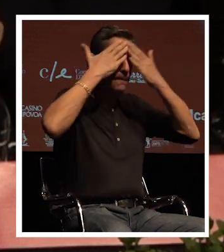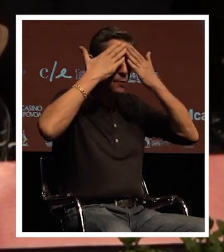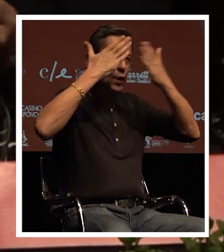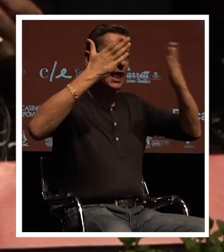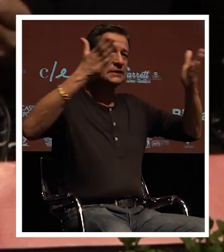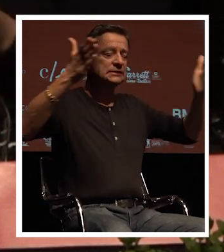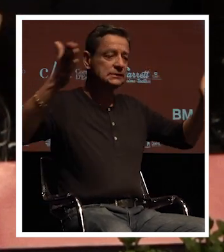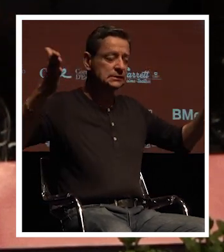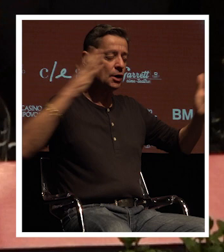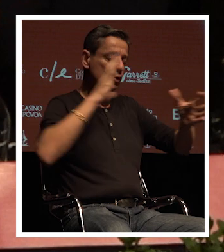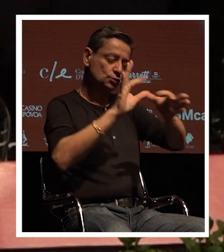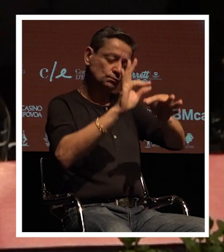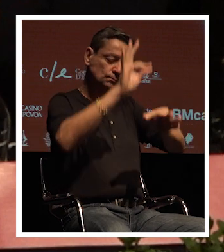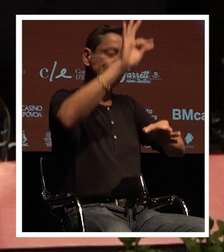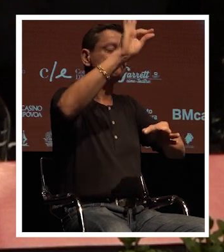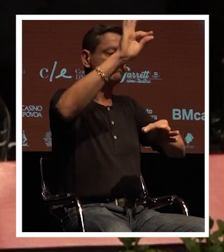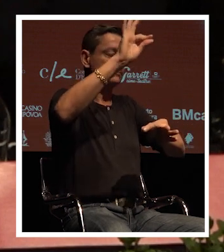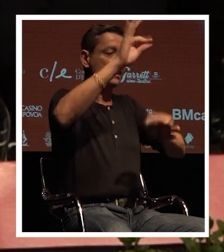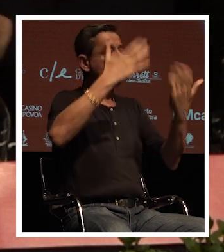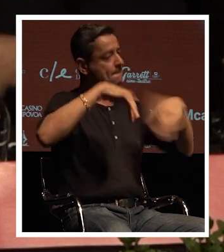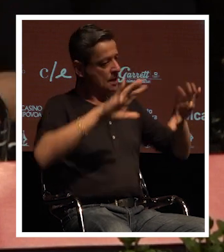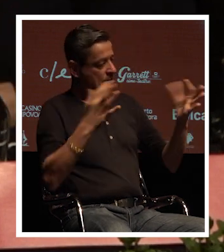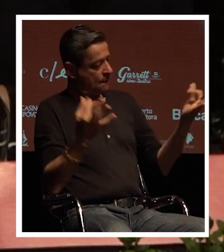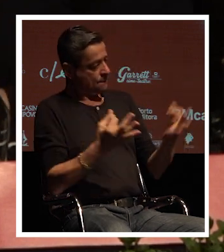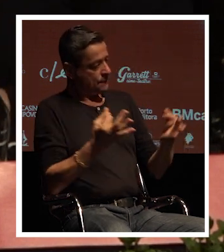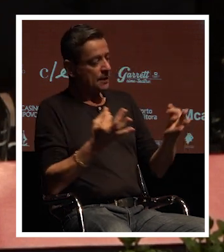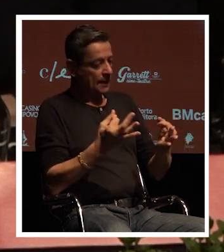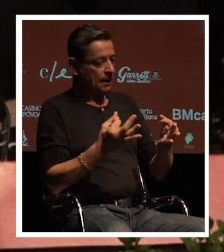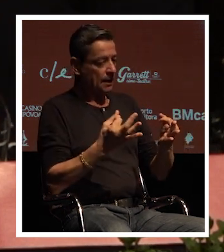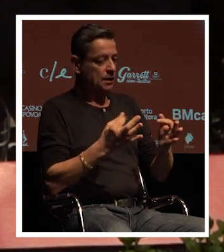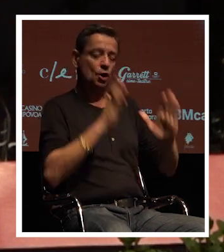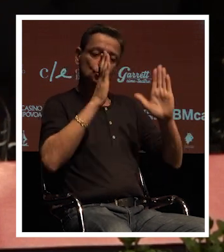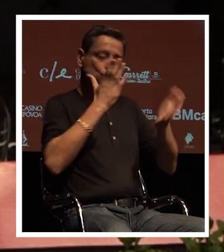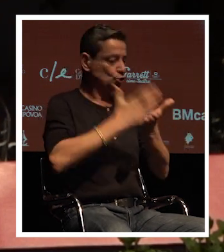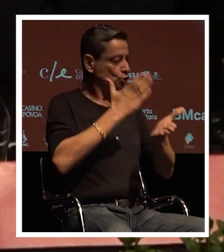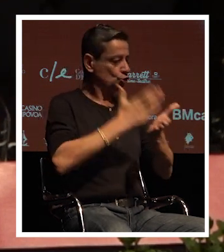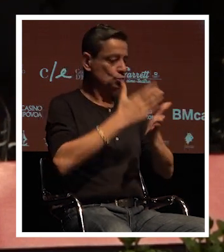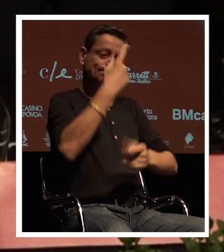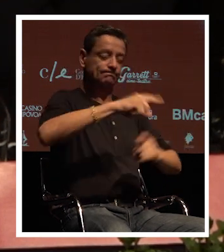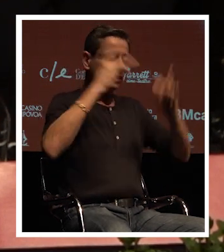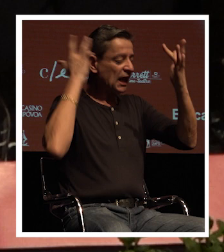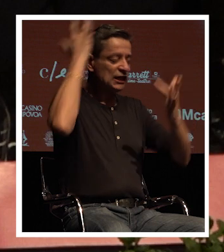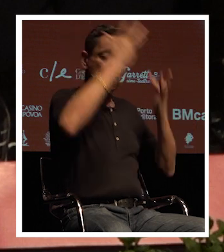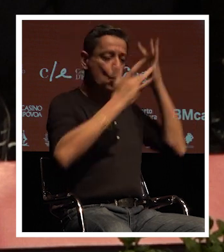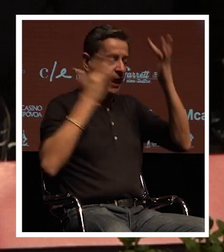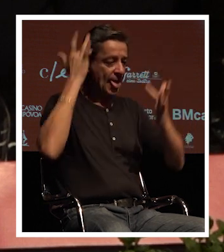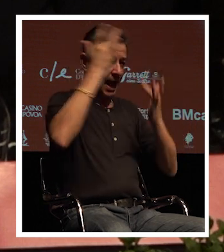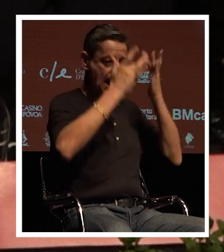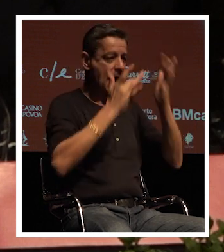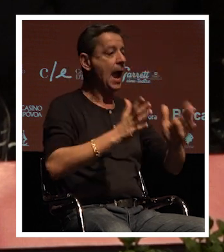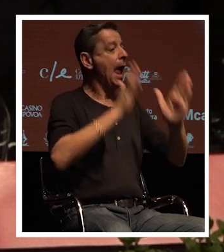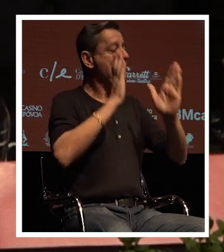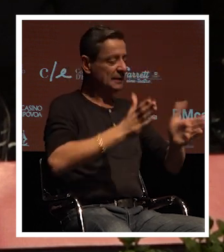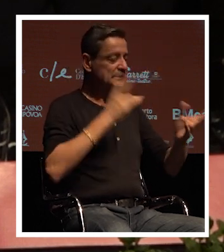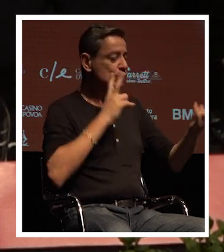democracia escolha na verdade esse consenso só existe em teoria e é preciso